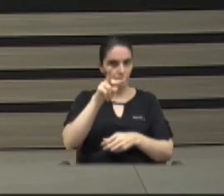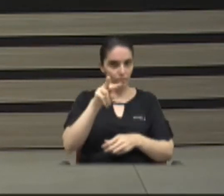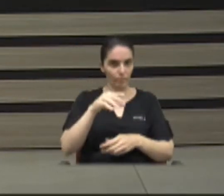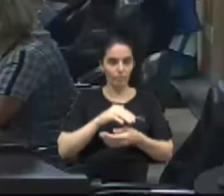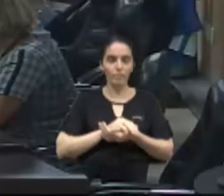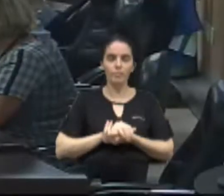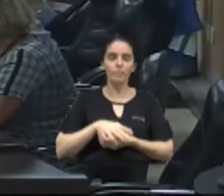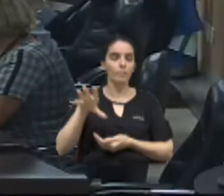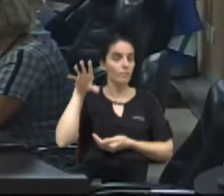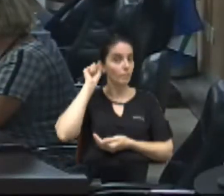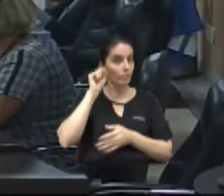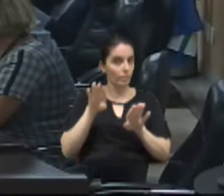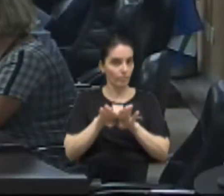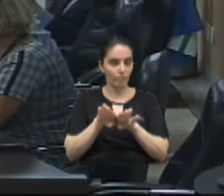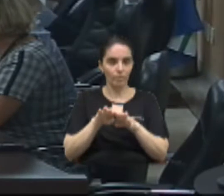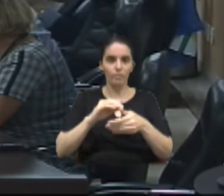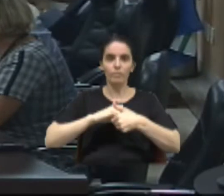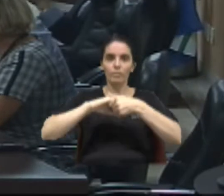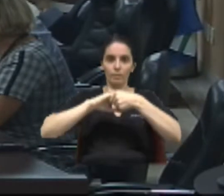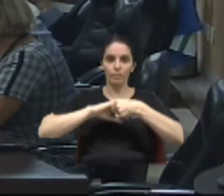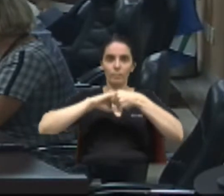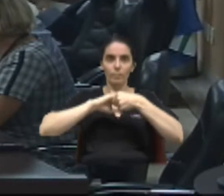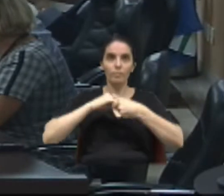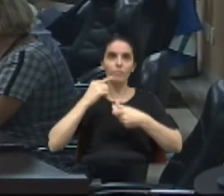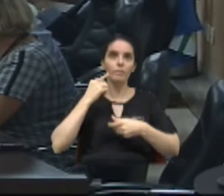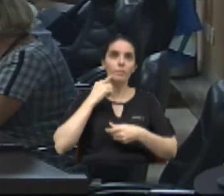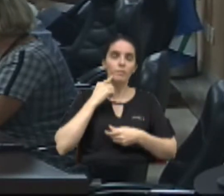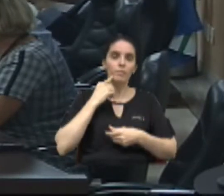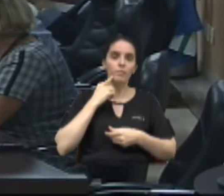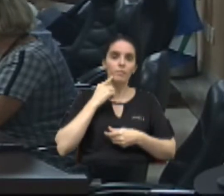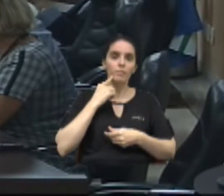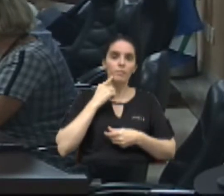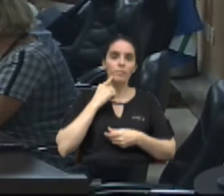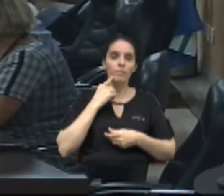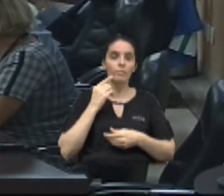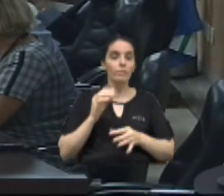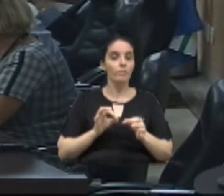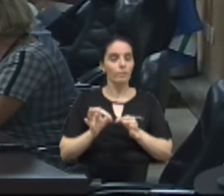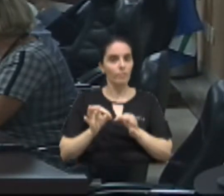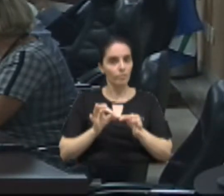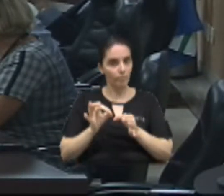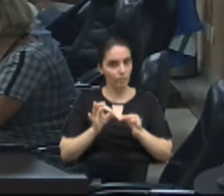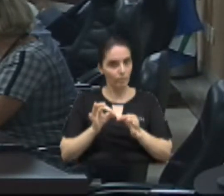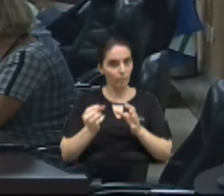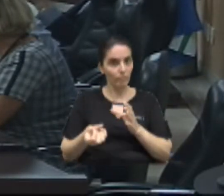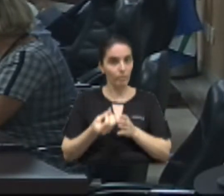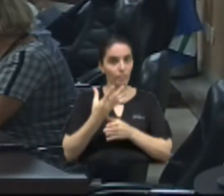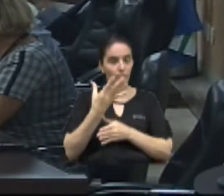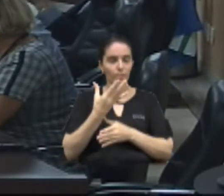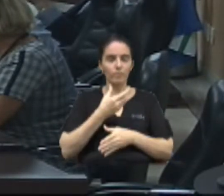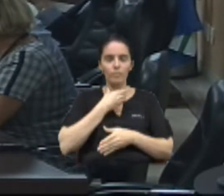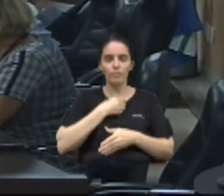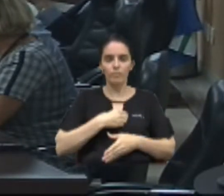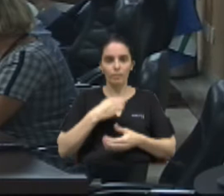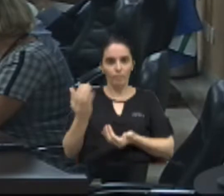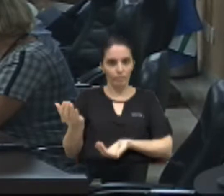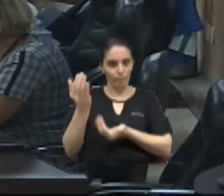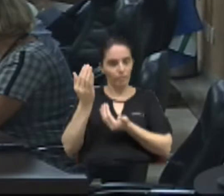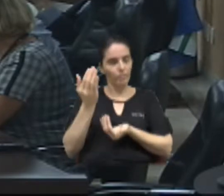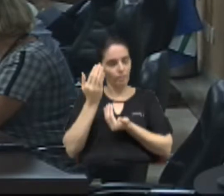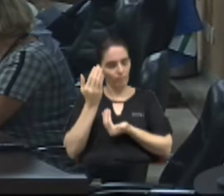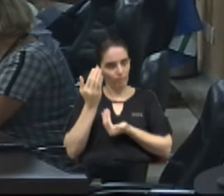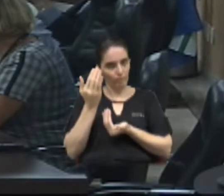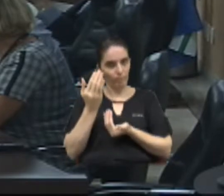ouvem. Parabéns, Cleito, né, por essa iniciativa de criar essa homenagem, né,